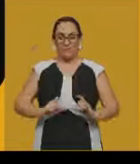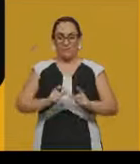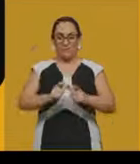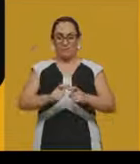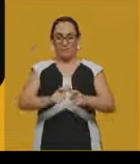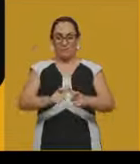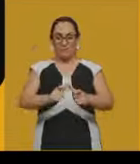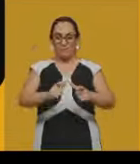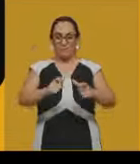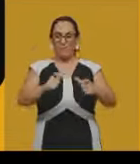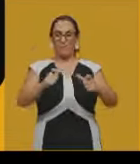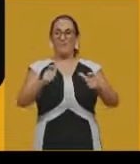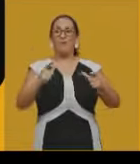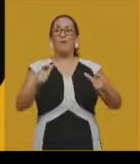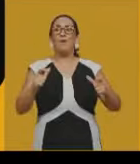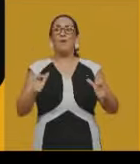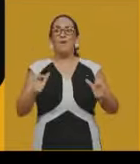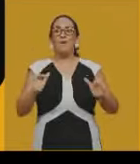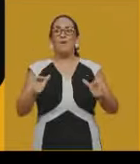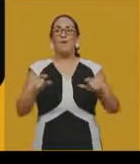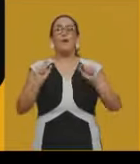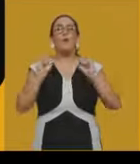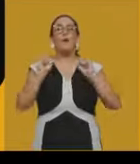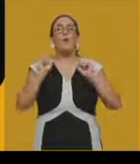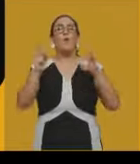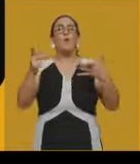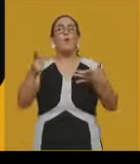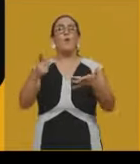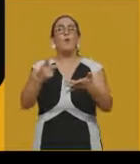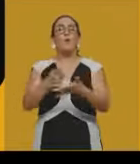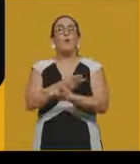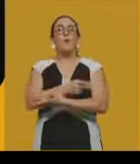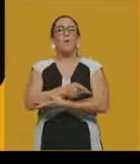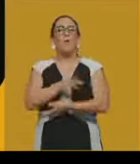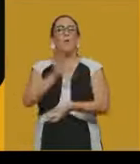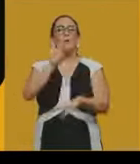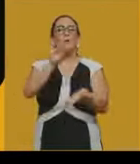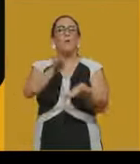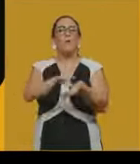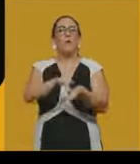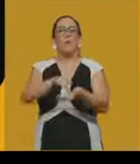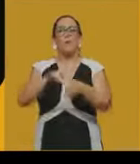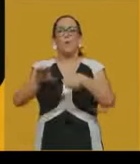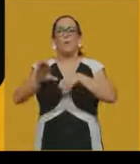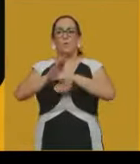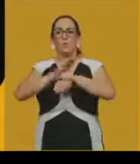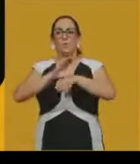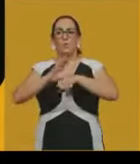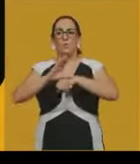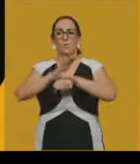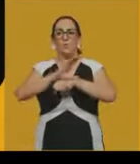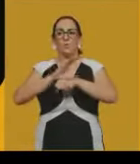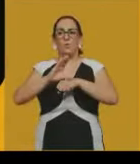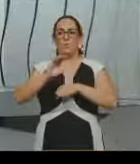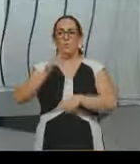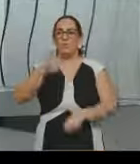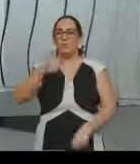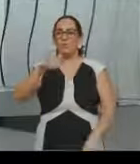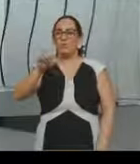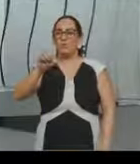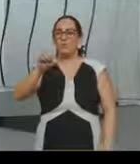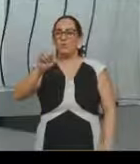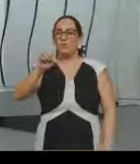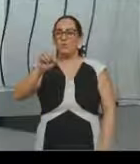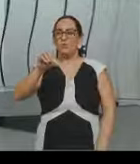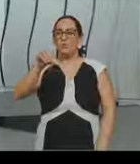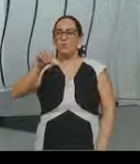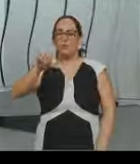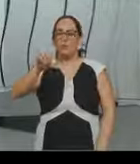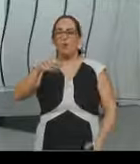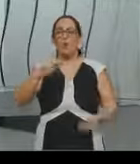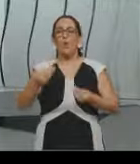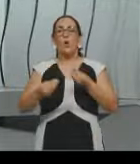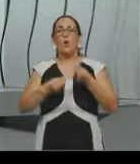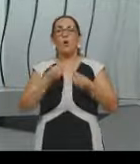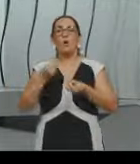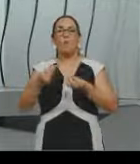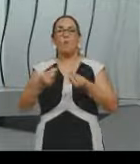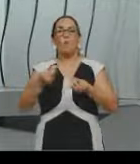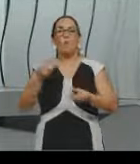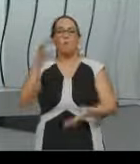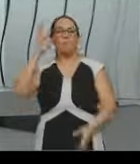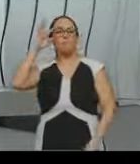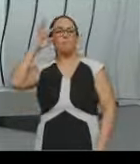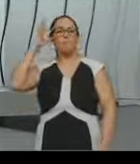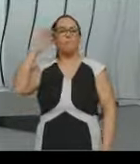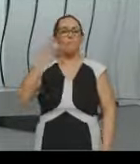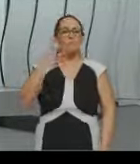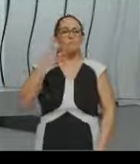fato? Vamos à Constituição de 1889, que aí a gente vai ver como que ficou definido o direito, né, de participação política, como que